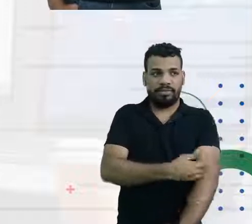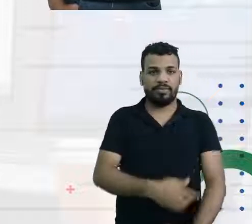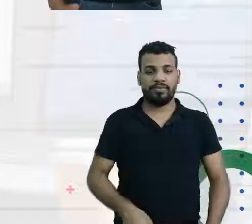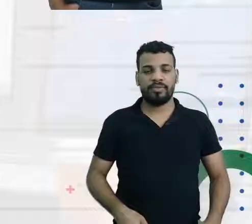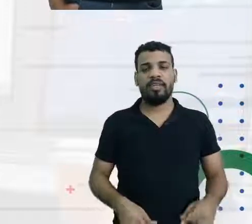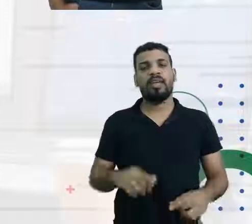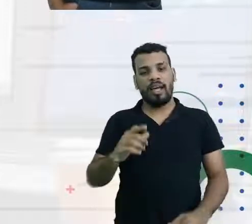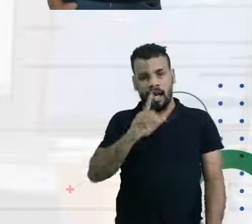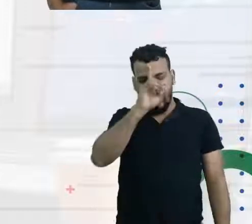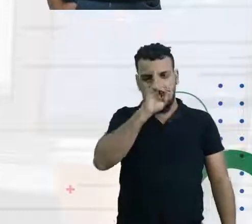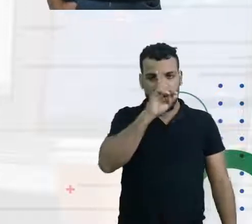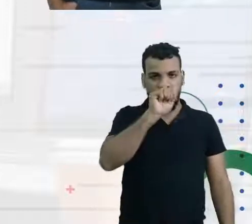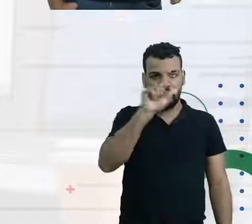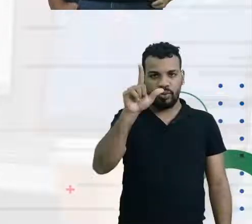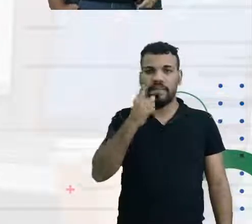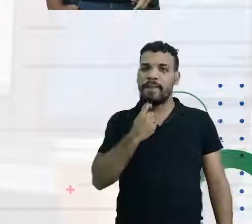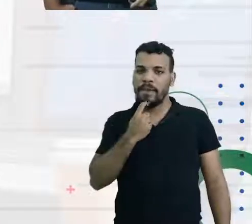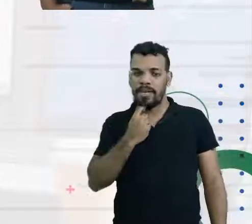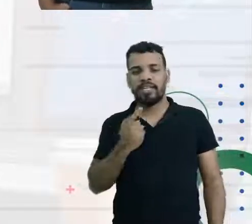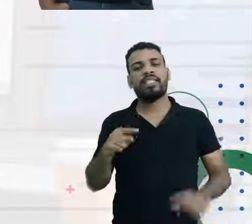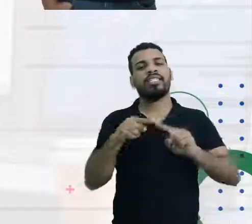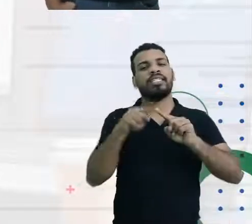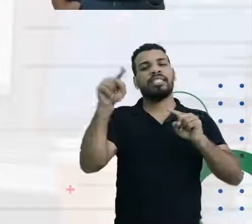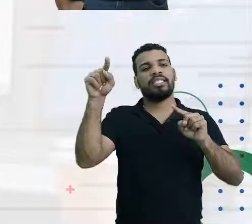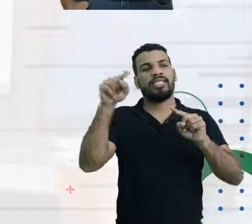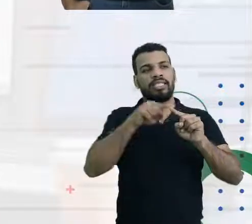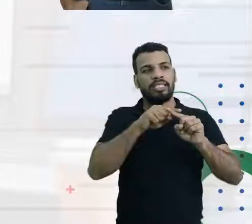o amarelo, o azul e o vermelho, né?